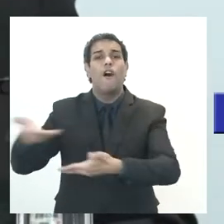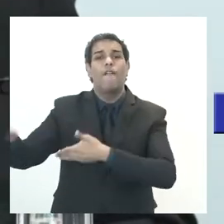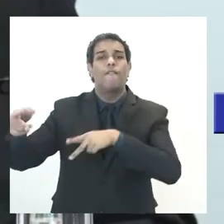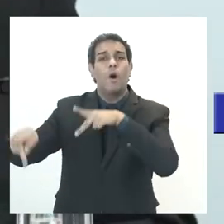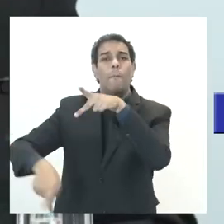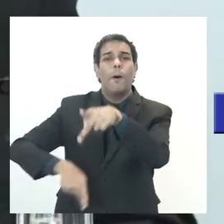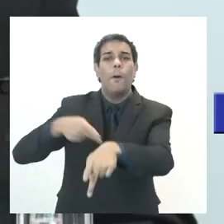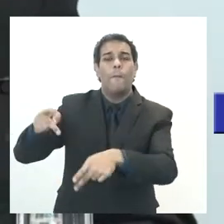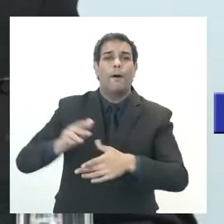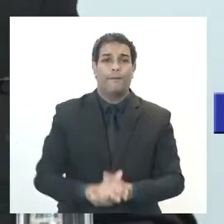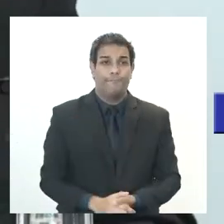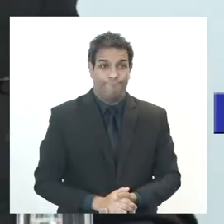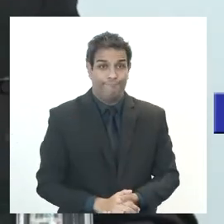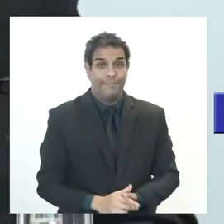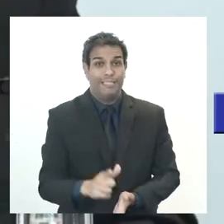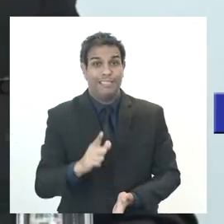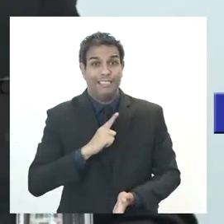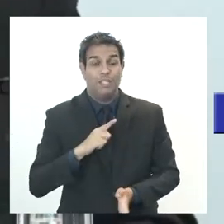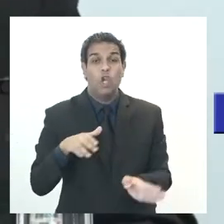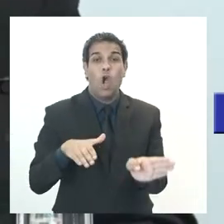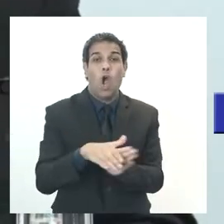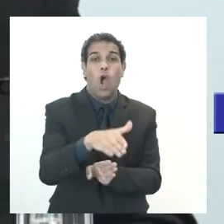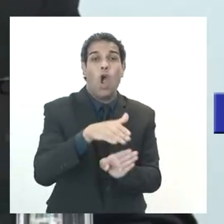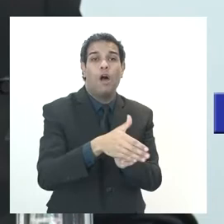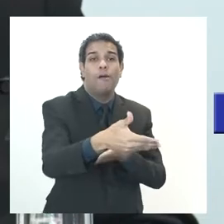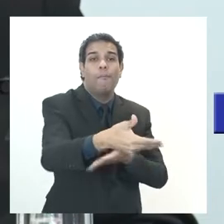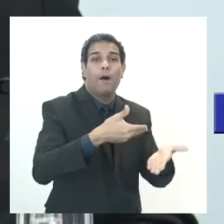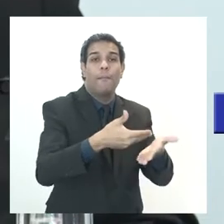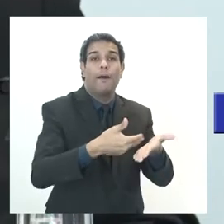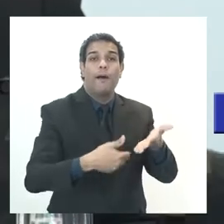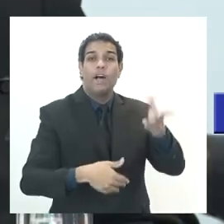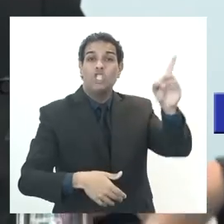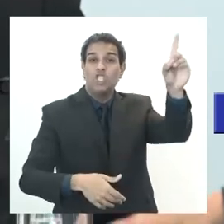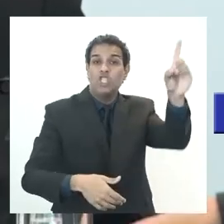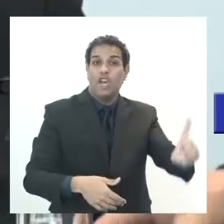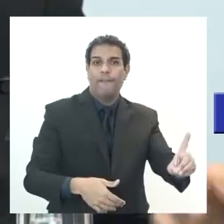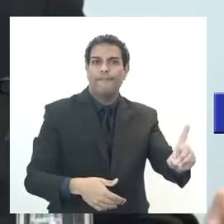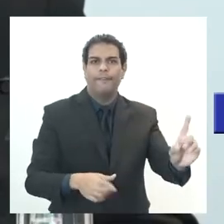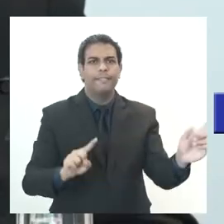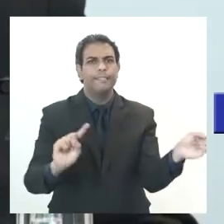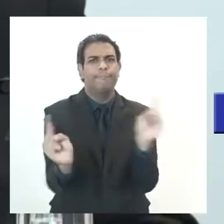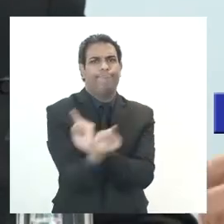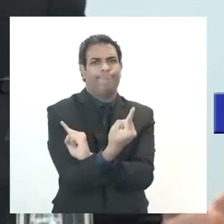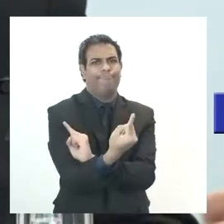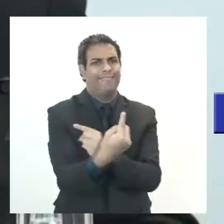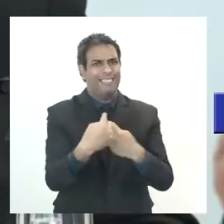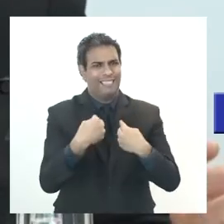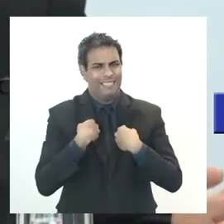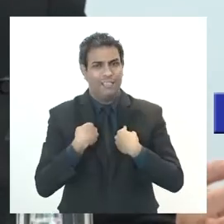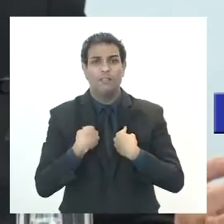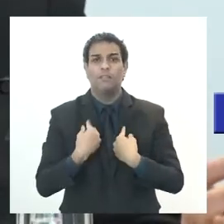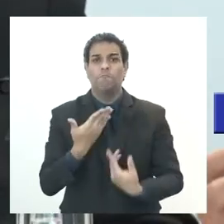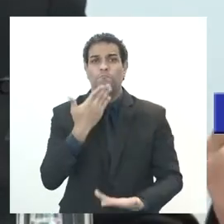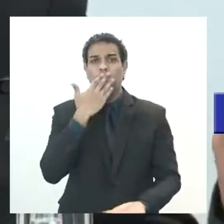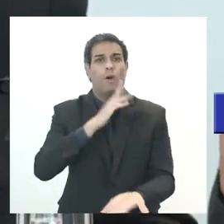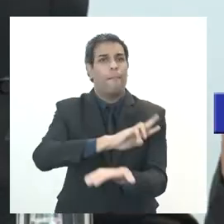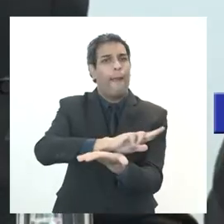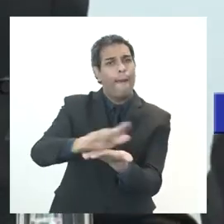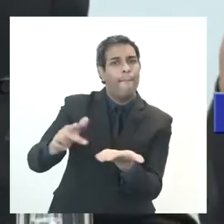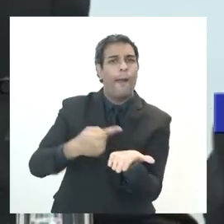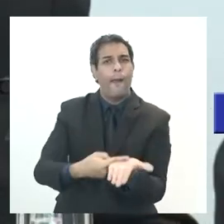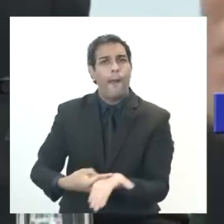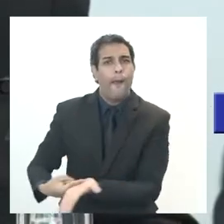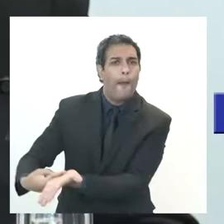que é um comissionado aquele que serve o governante de plantão então na medida em que eu tenho quantitativos variáveis de acordo